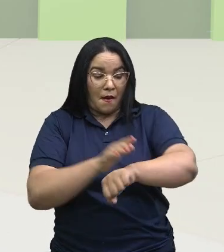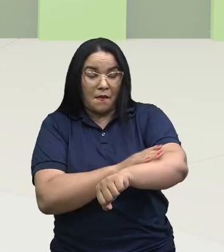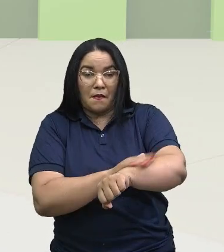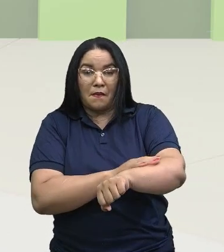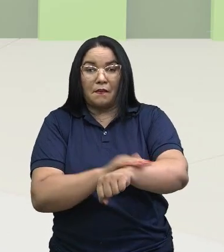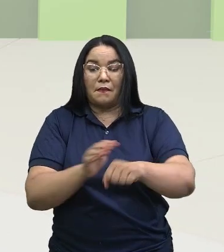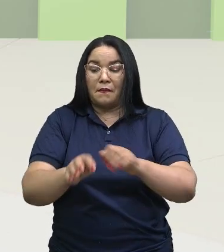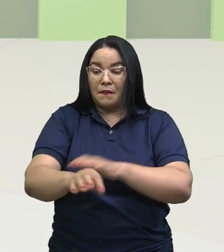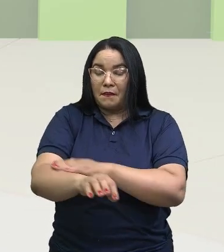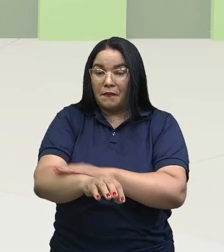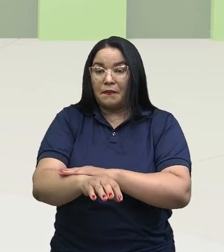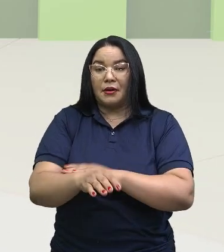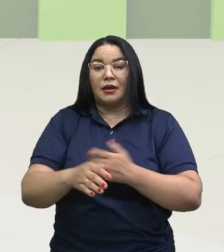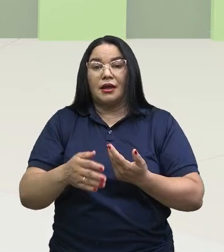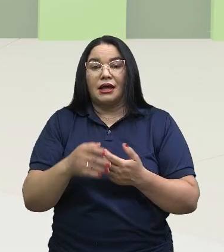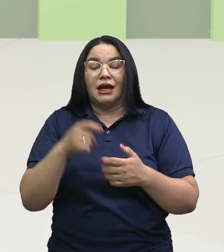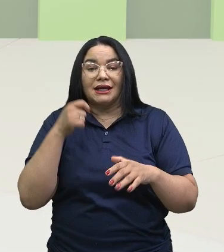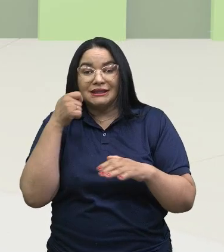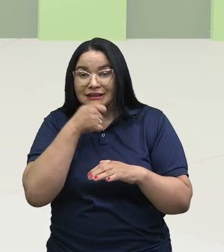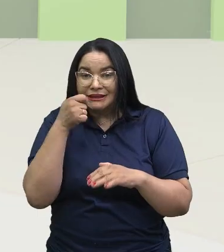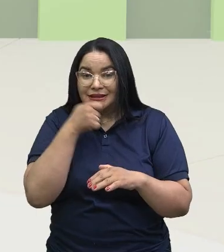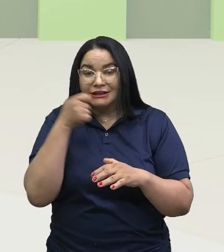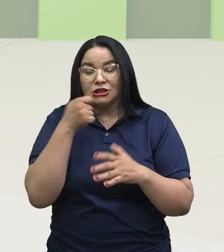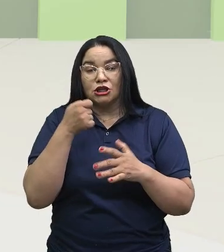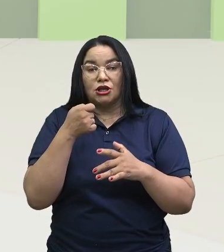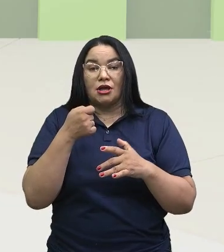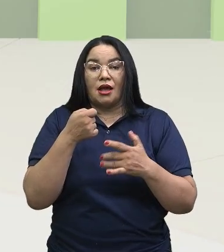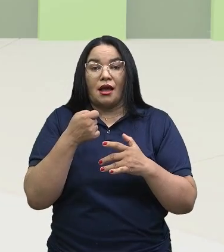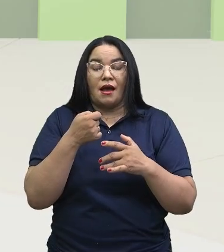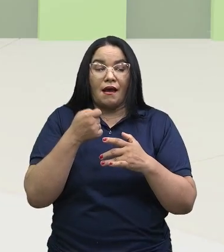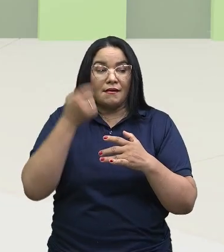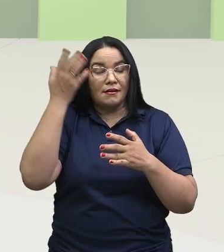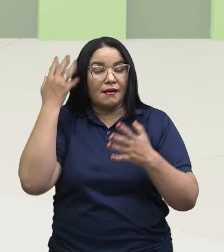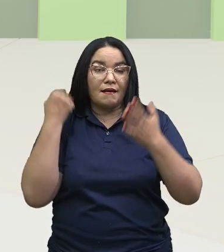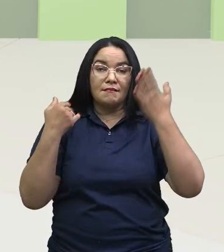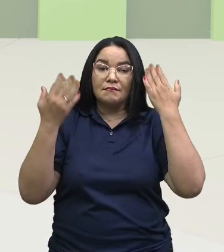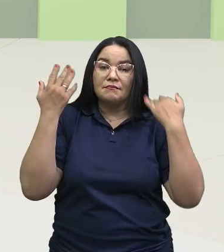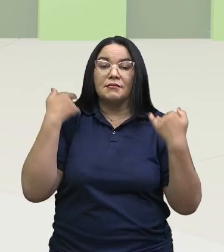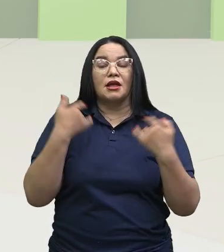pele, usaram como pasta de dente, colocaram no cabelo, porque